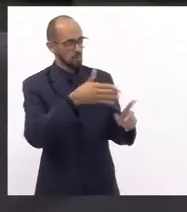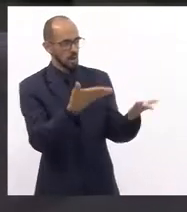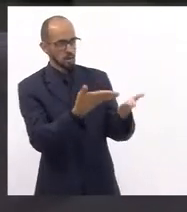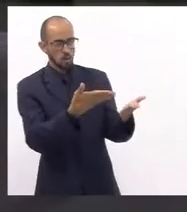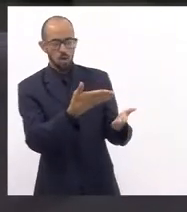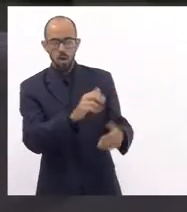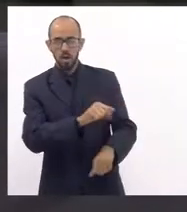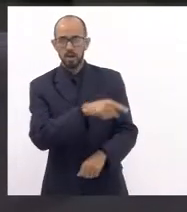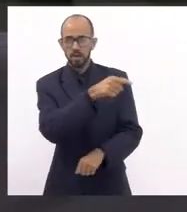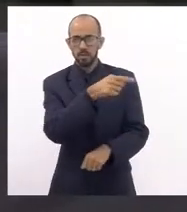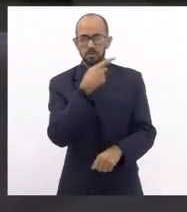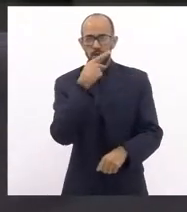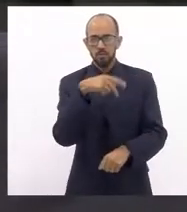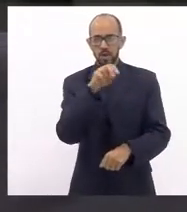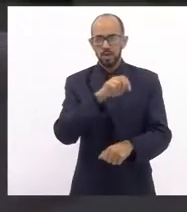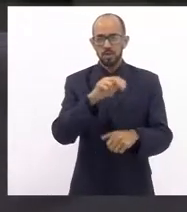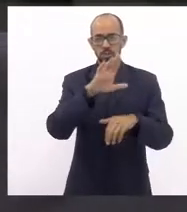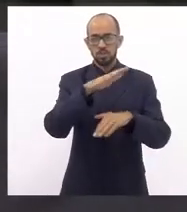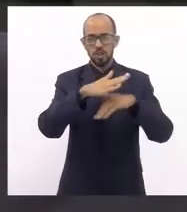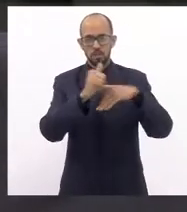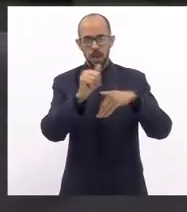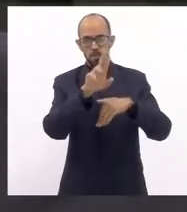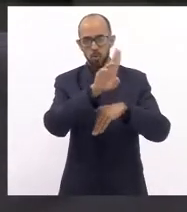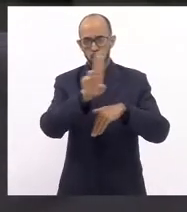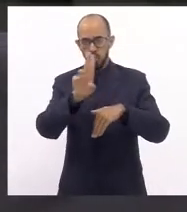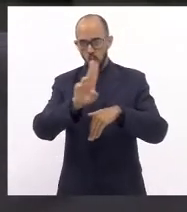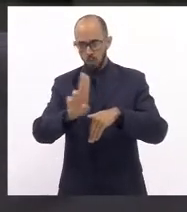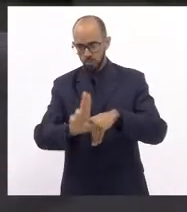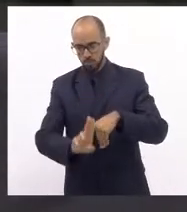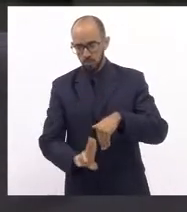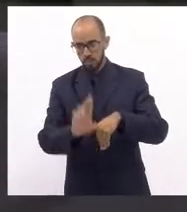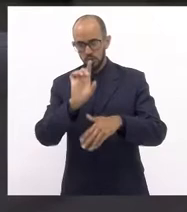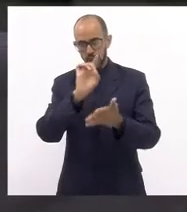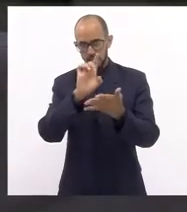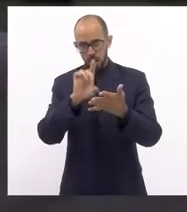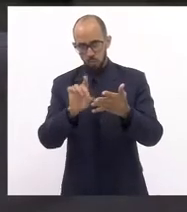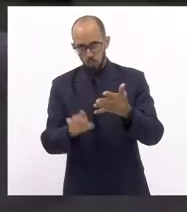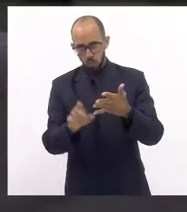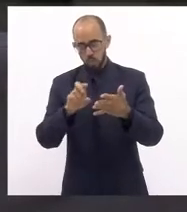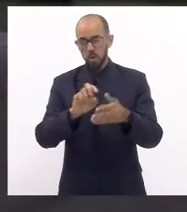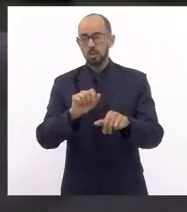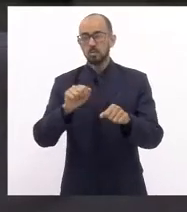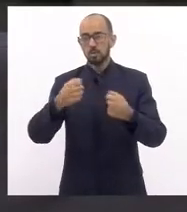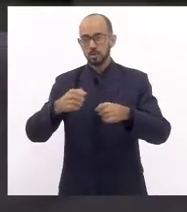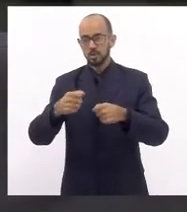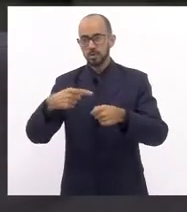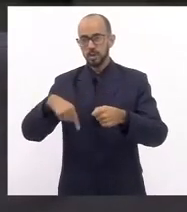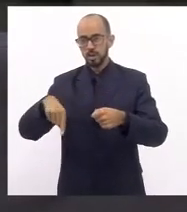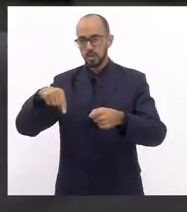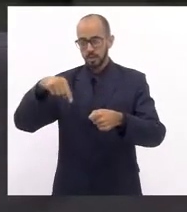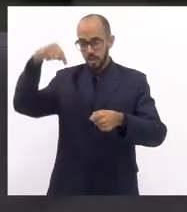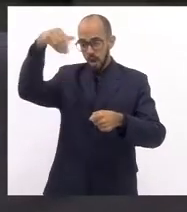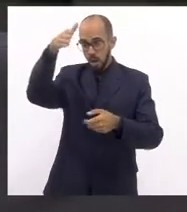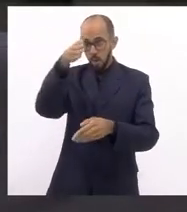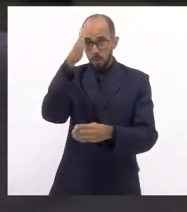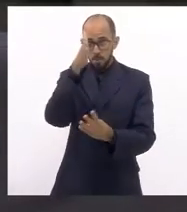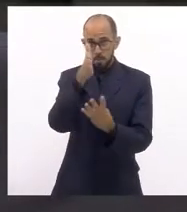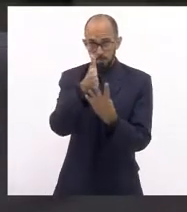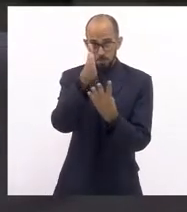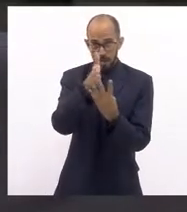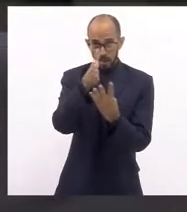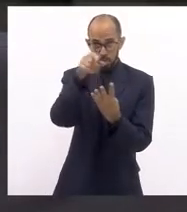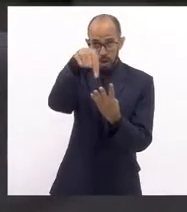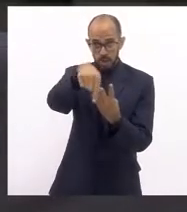que fará a chamada nominal dos agraciados, e estes deverão se dirigir ao centro aqui